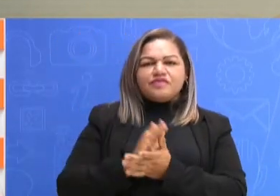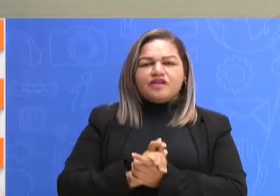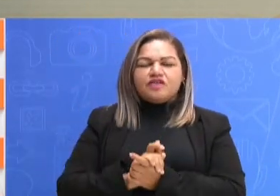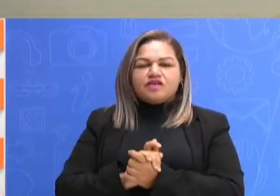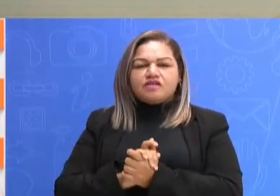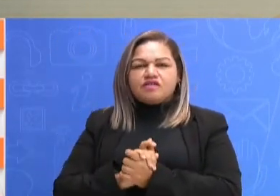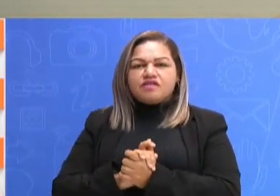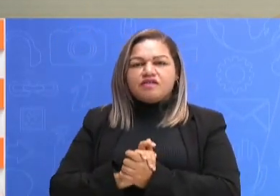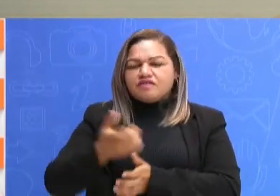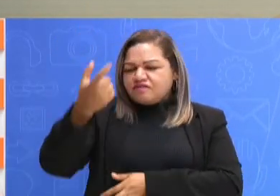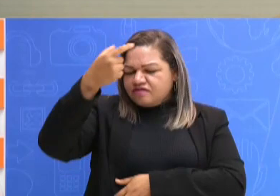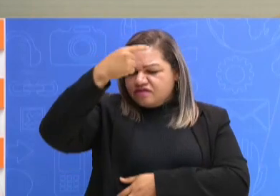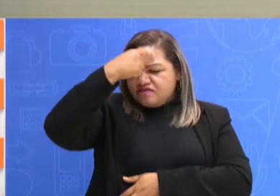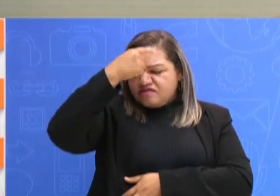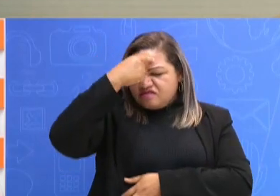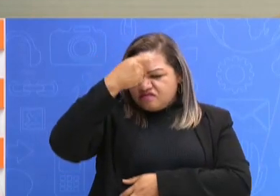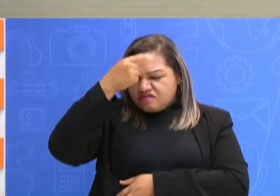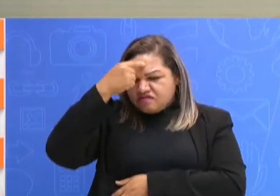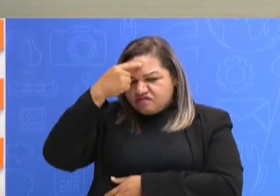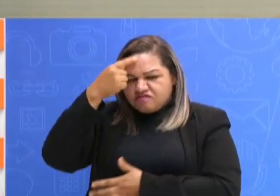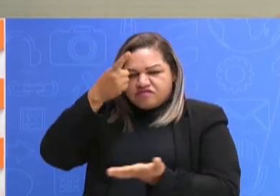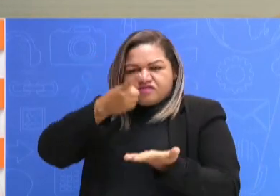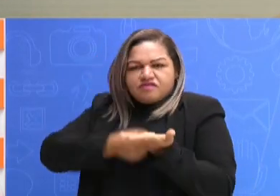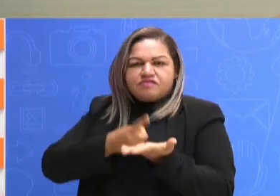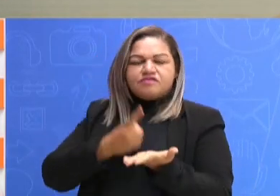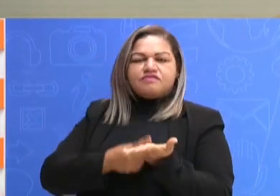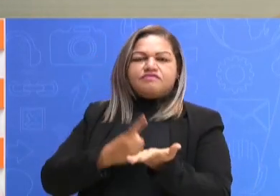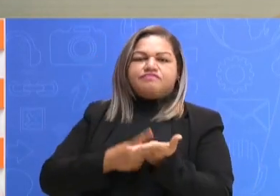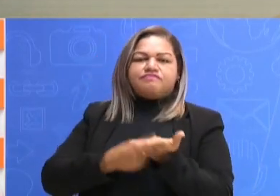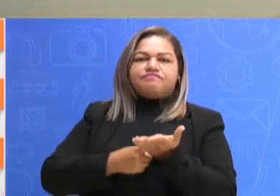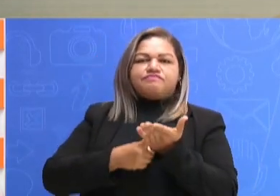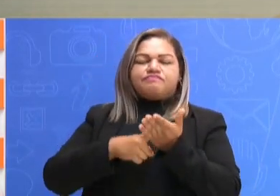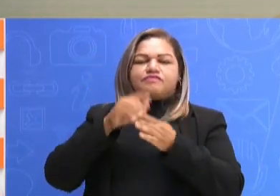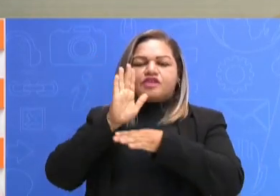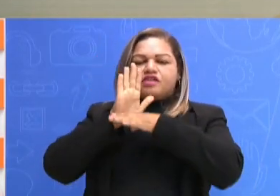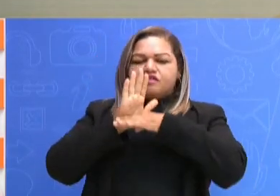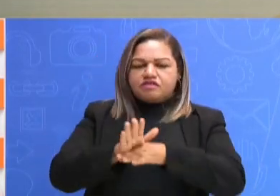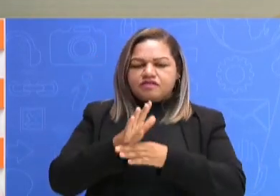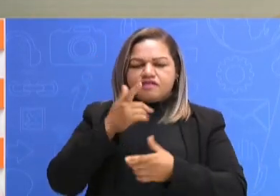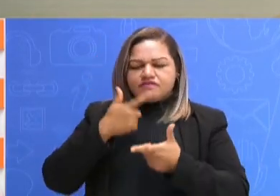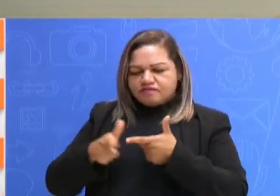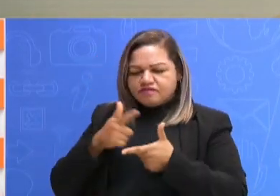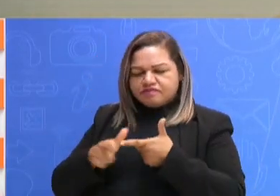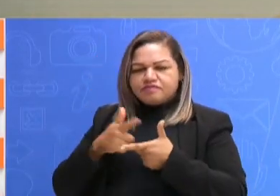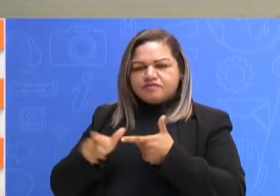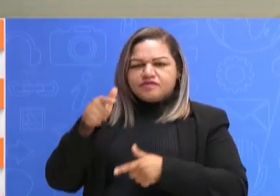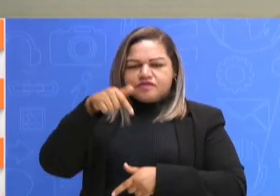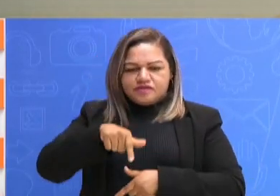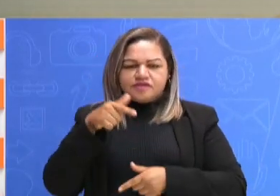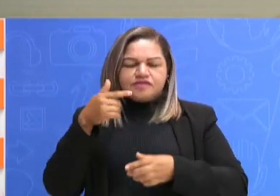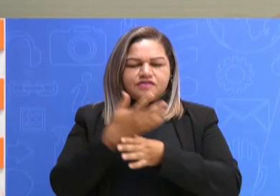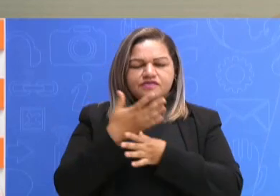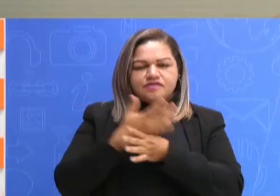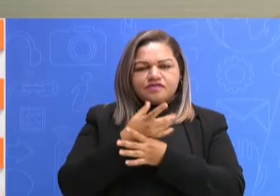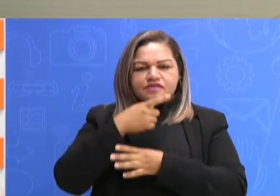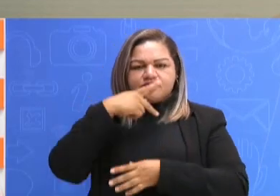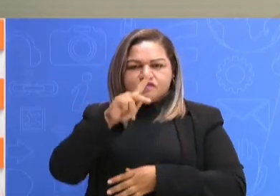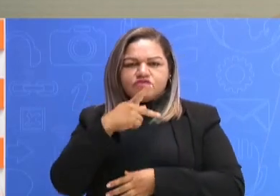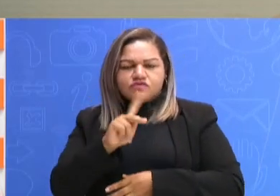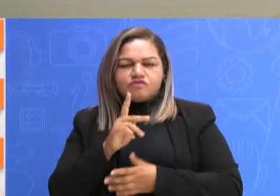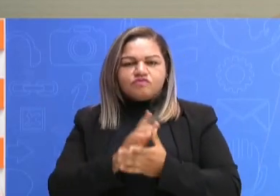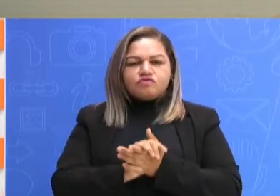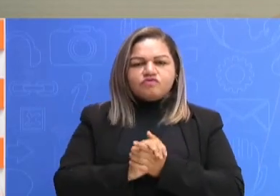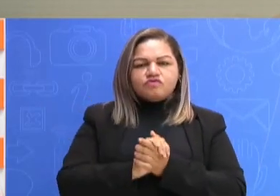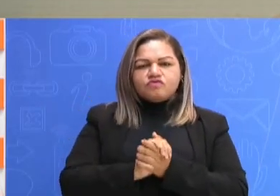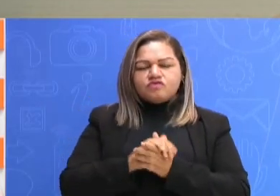mais consciente dos meus compromissos em ajudar a resolver o problema da cidade que é sua. É através do